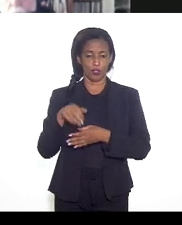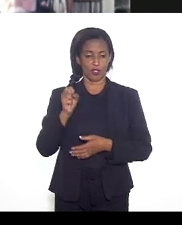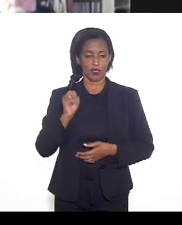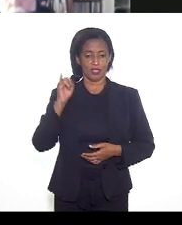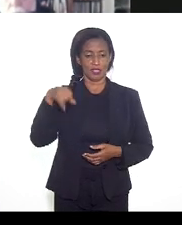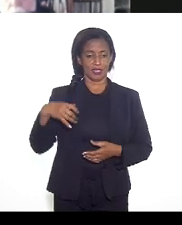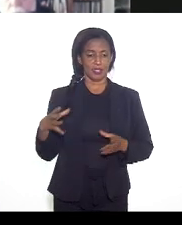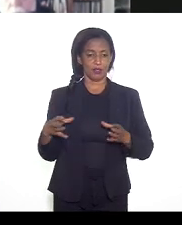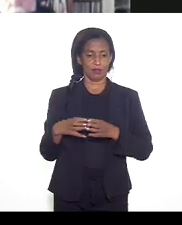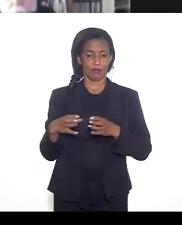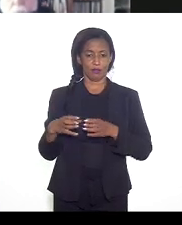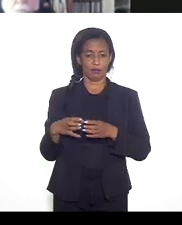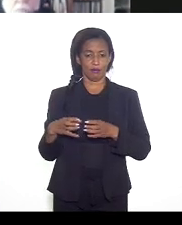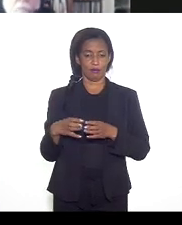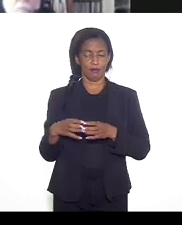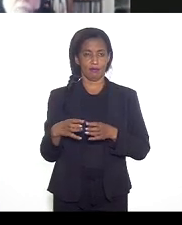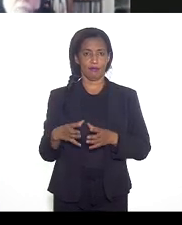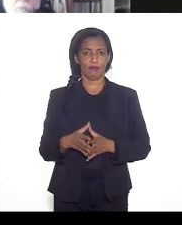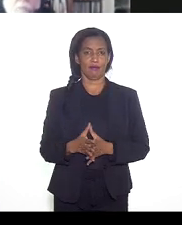sim no grupo.